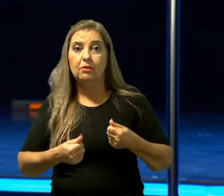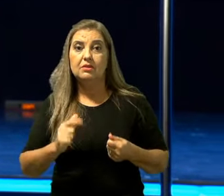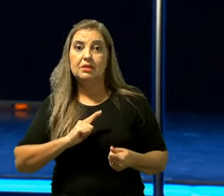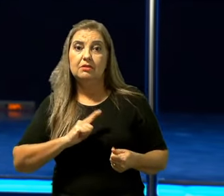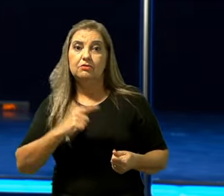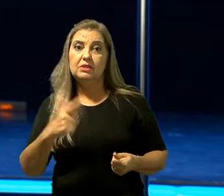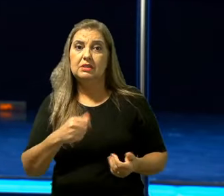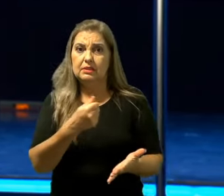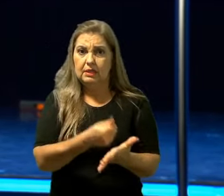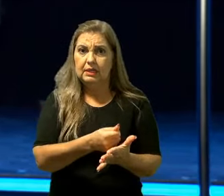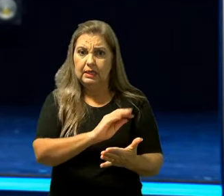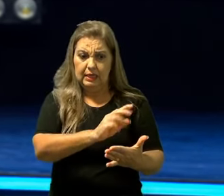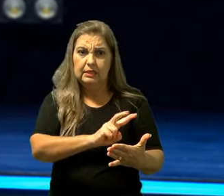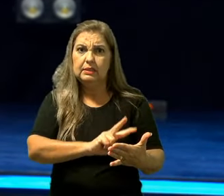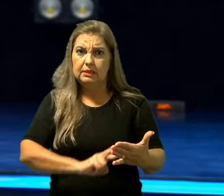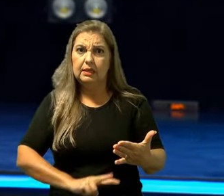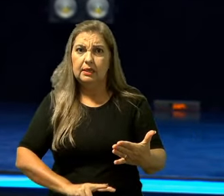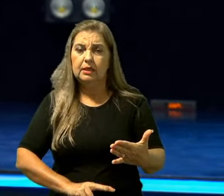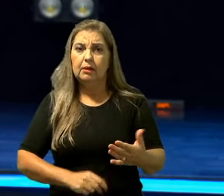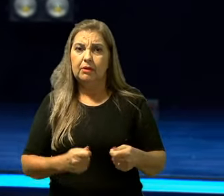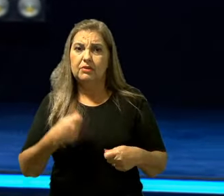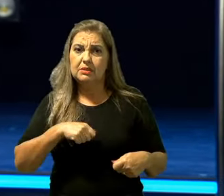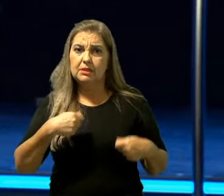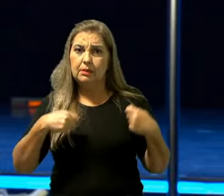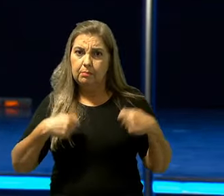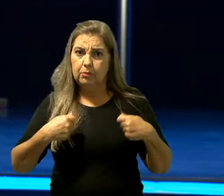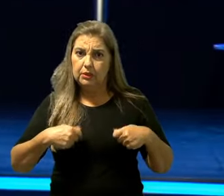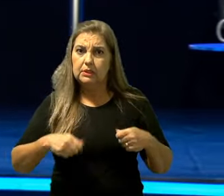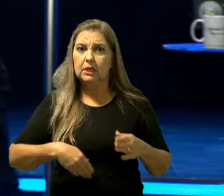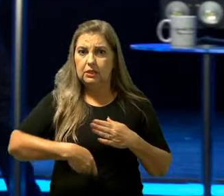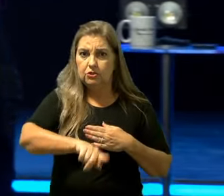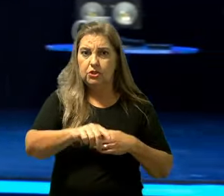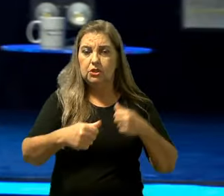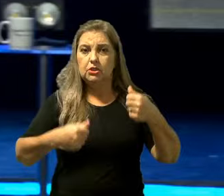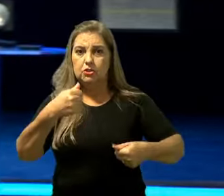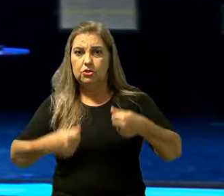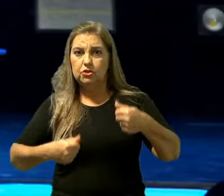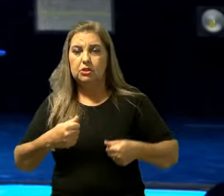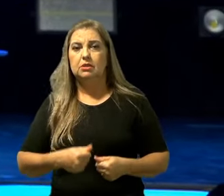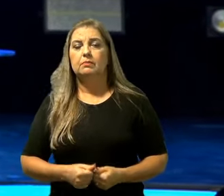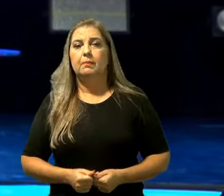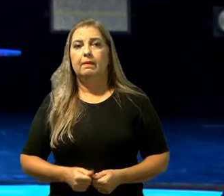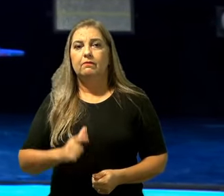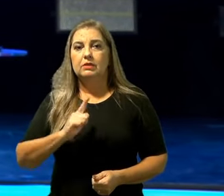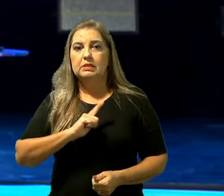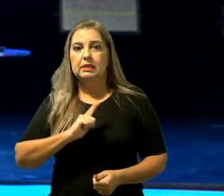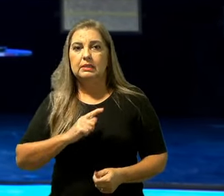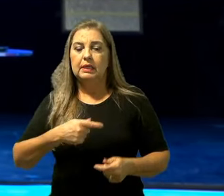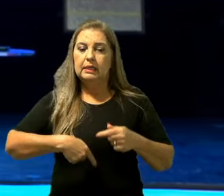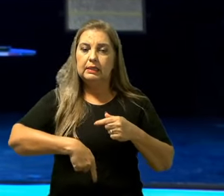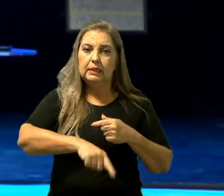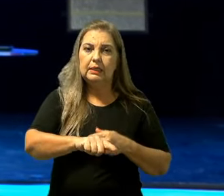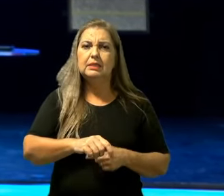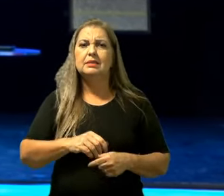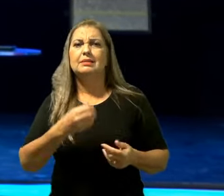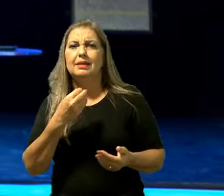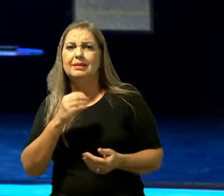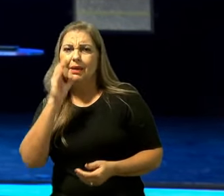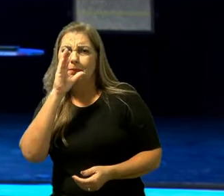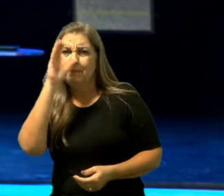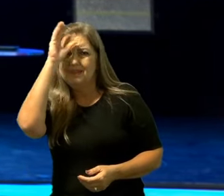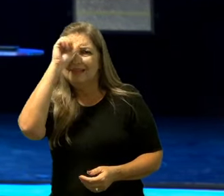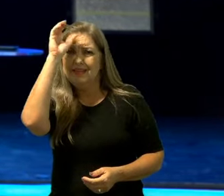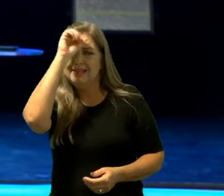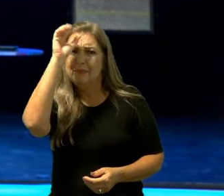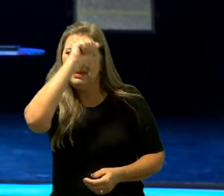autoescola, porque o carro pode ser bênção, mas se não passa pelo processo, pelo menos de sentar, de aprender a como conduzir, a